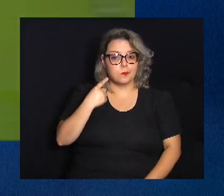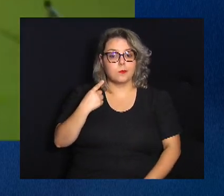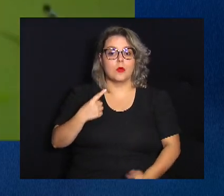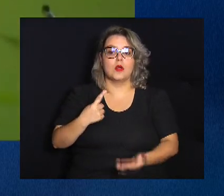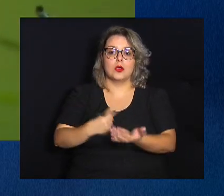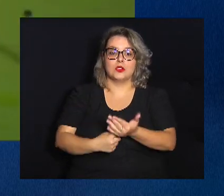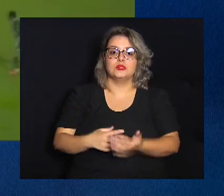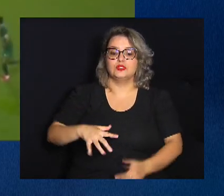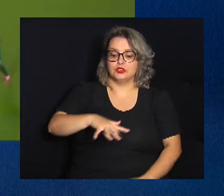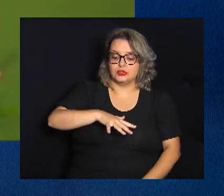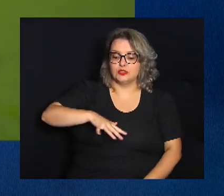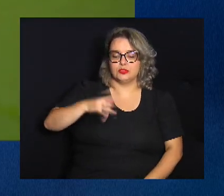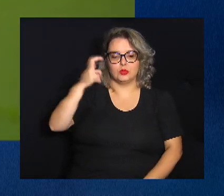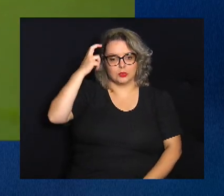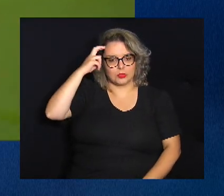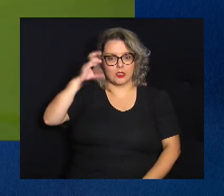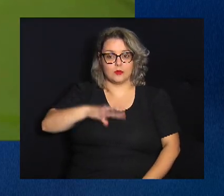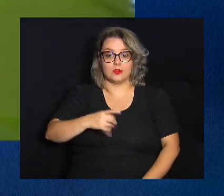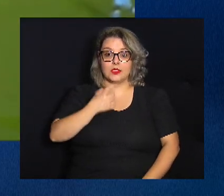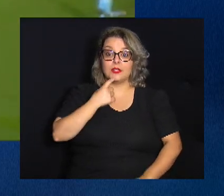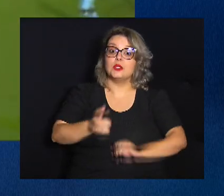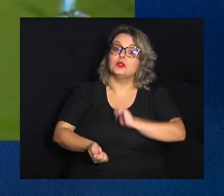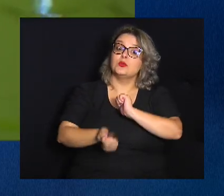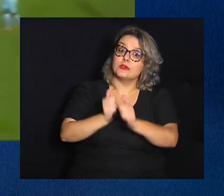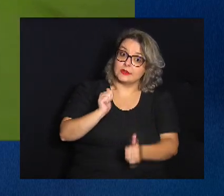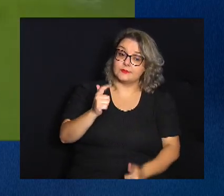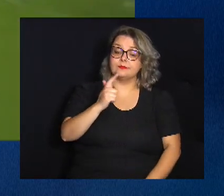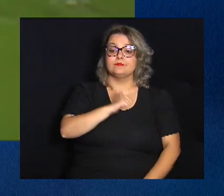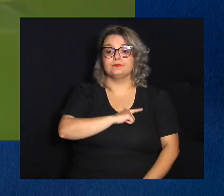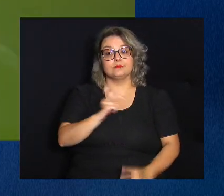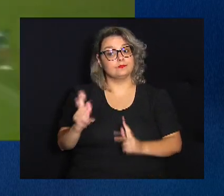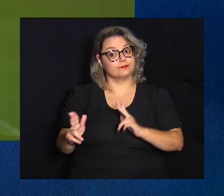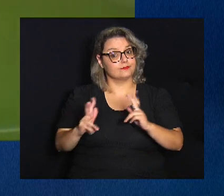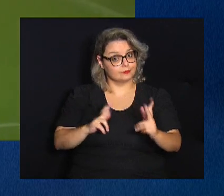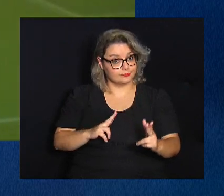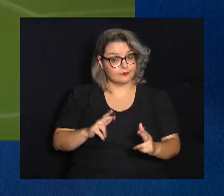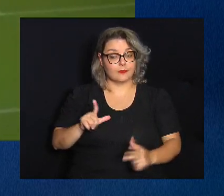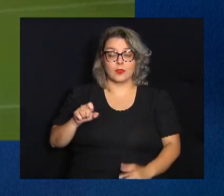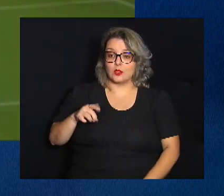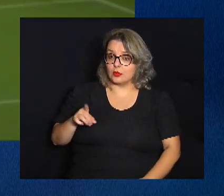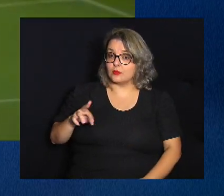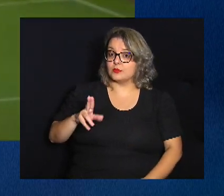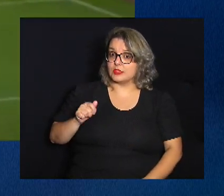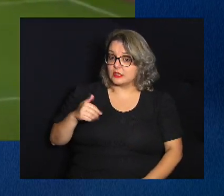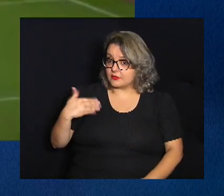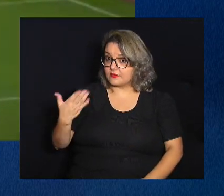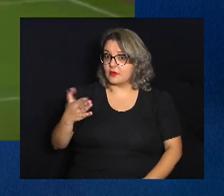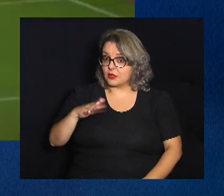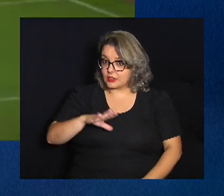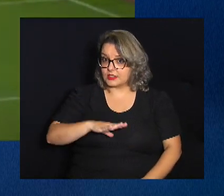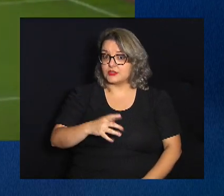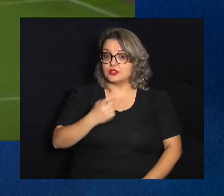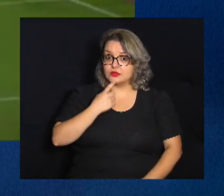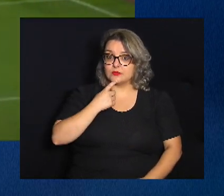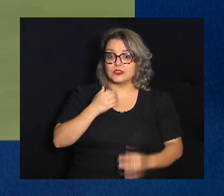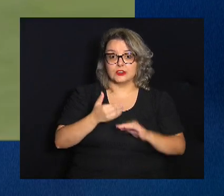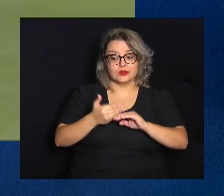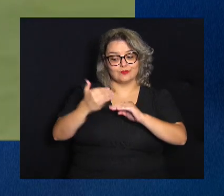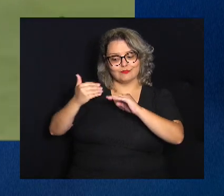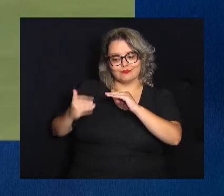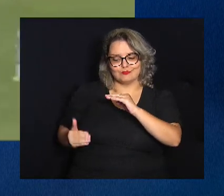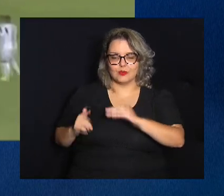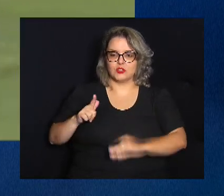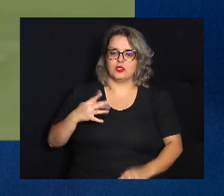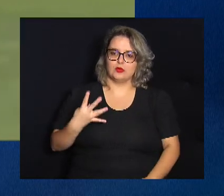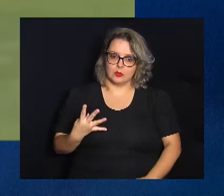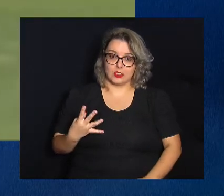cidade. E no esporte, Guarani fica no empate com Londrina fora de casa e se afasta do G4.